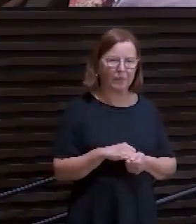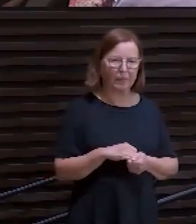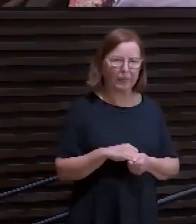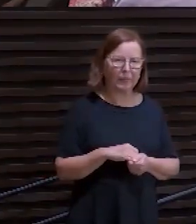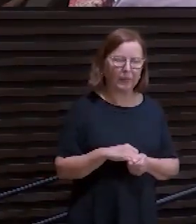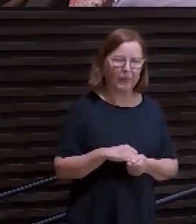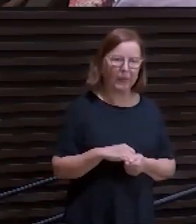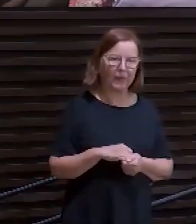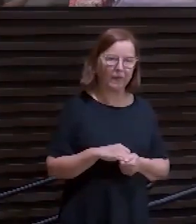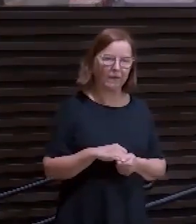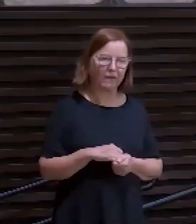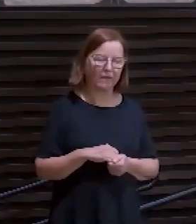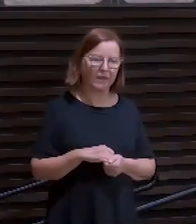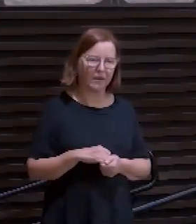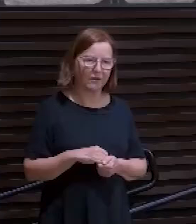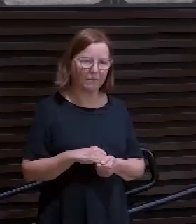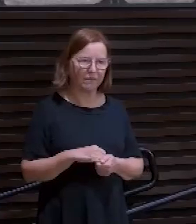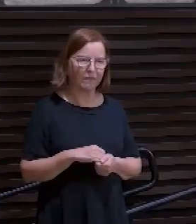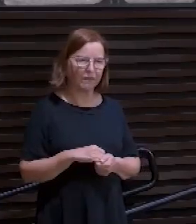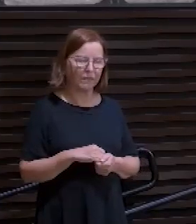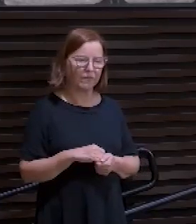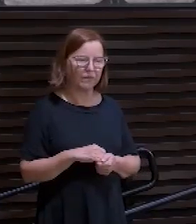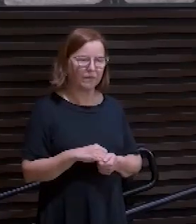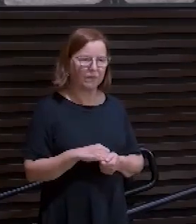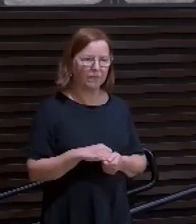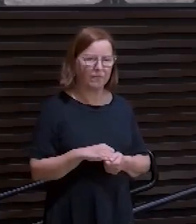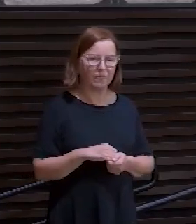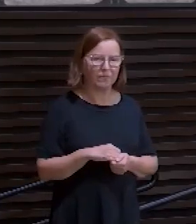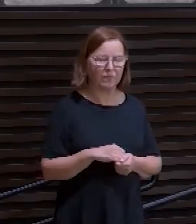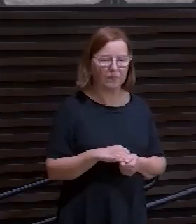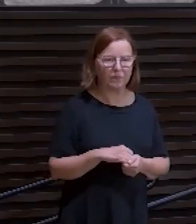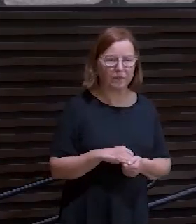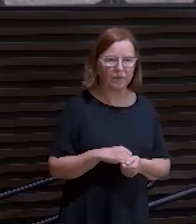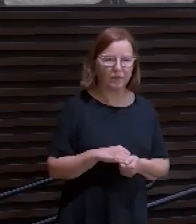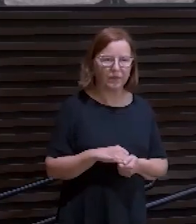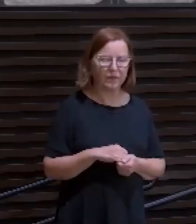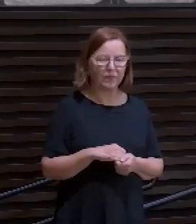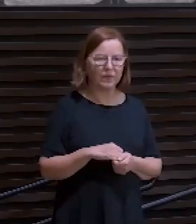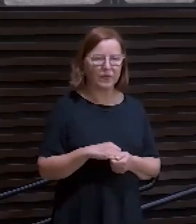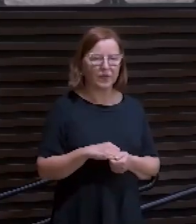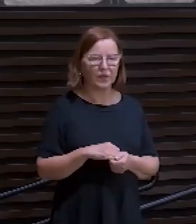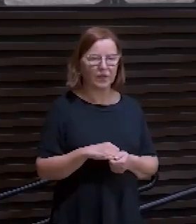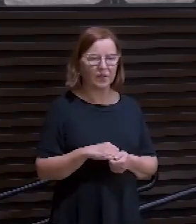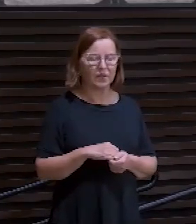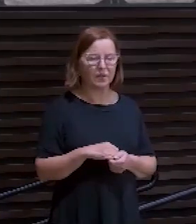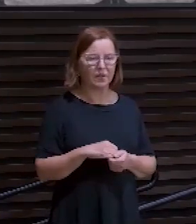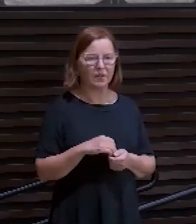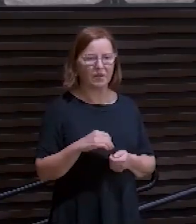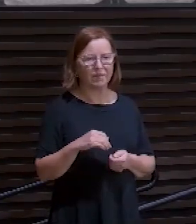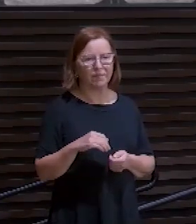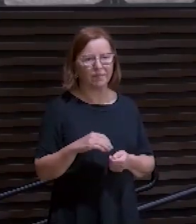o filho que José só teve a possibilidade de conviver 1 ano.